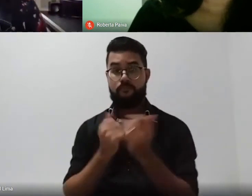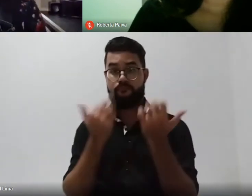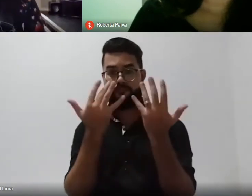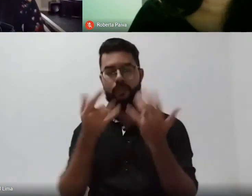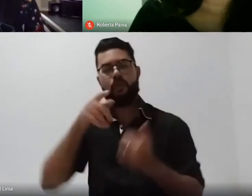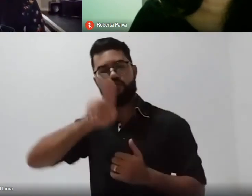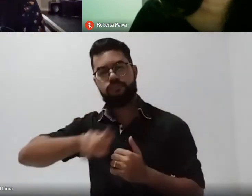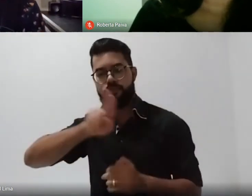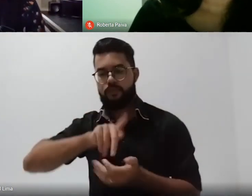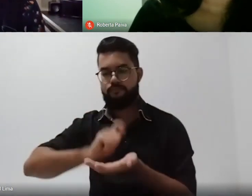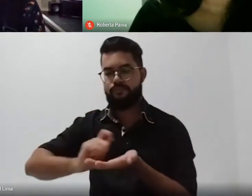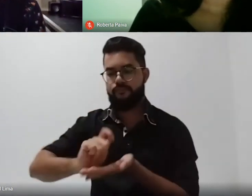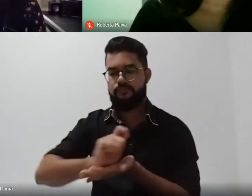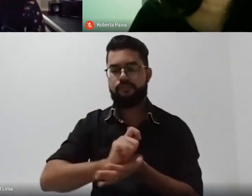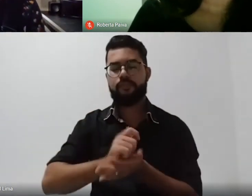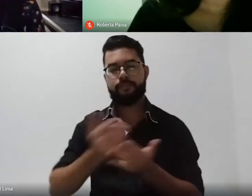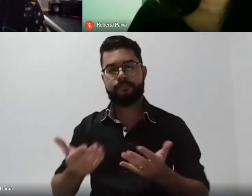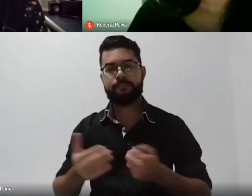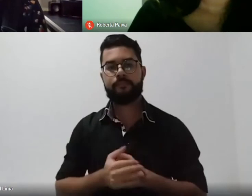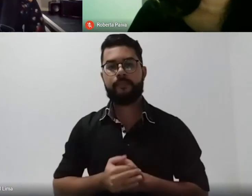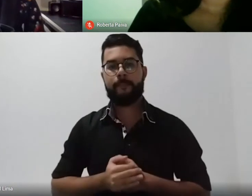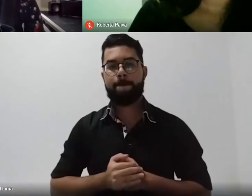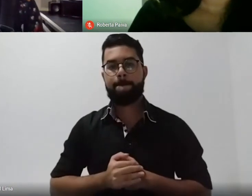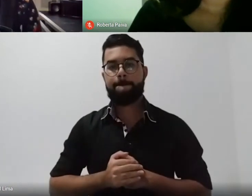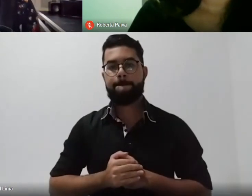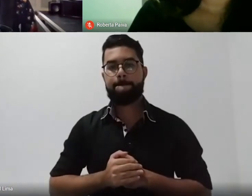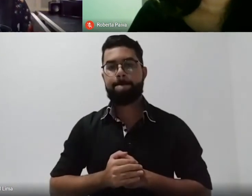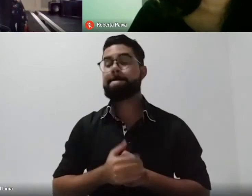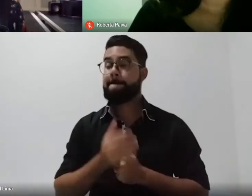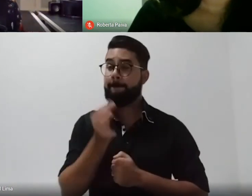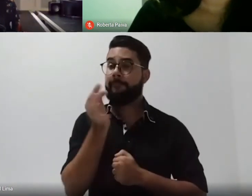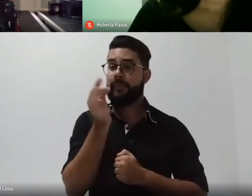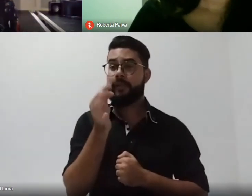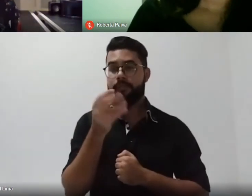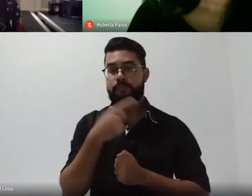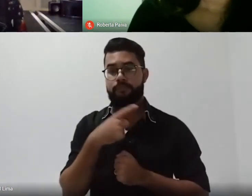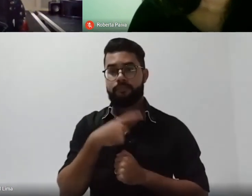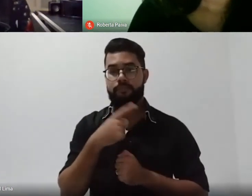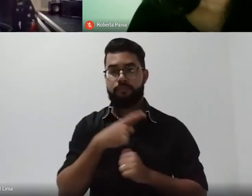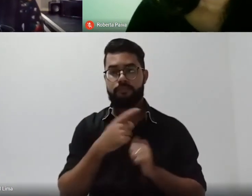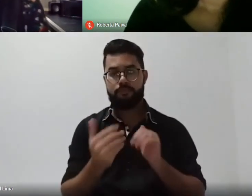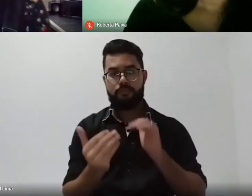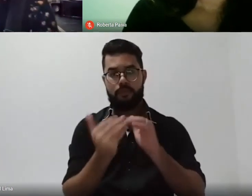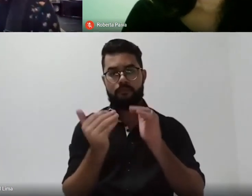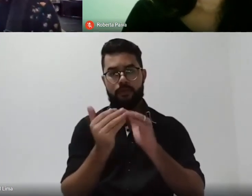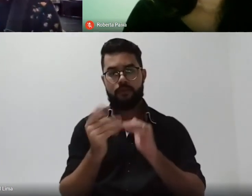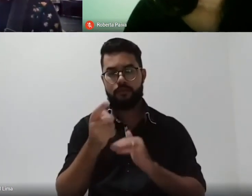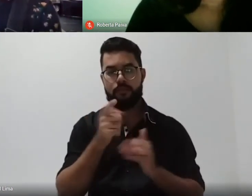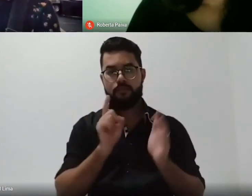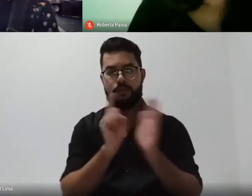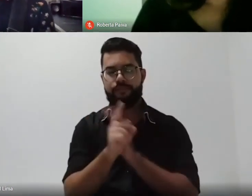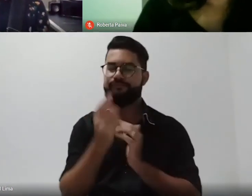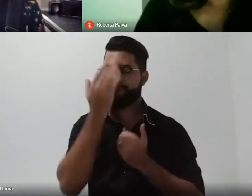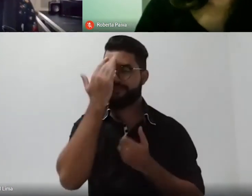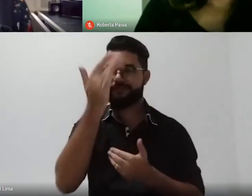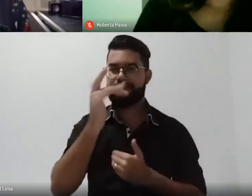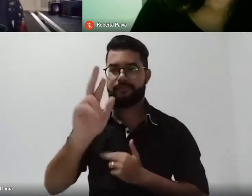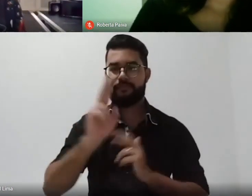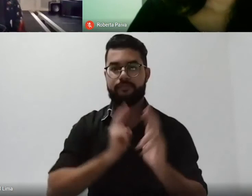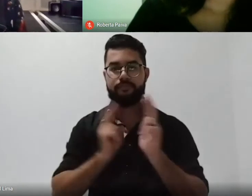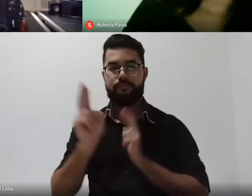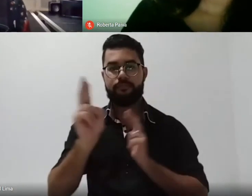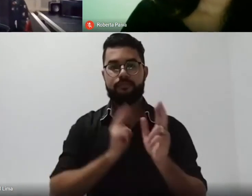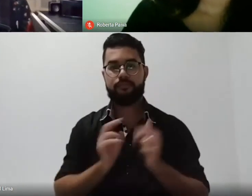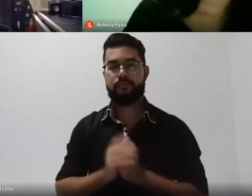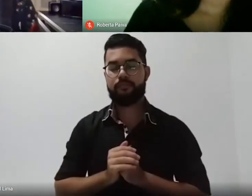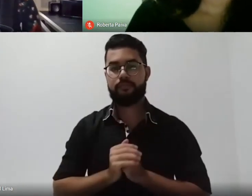cenário. Eu acho que está bem encaixado aqui com a pergunta dela. Muito obrigada, gente. Roberta, vamos